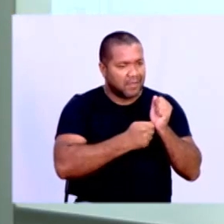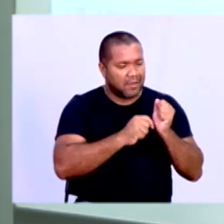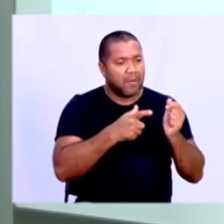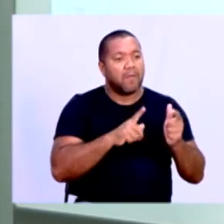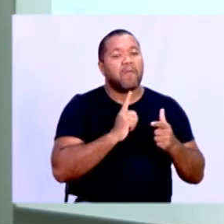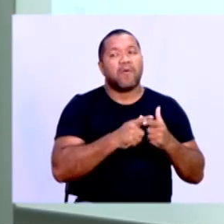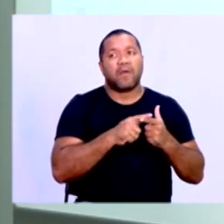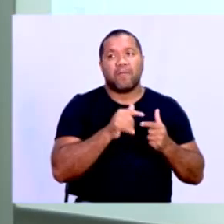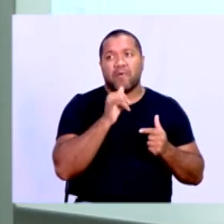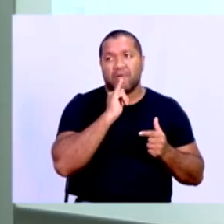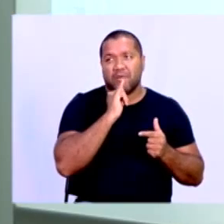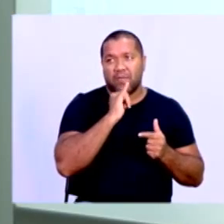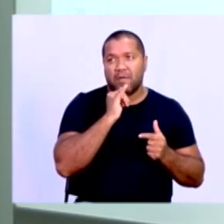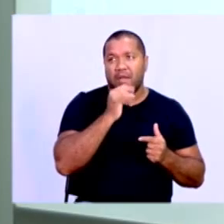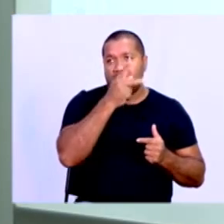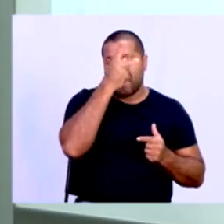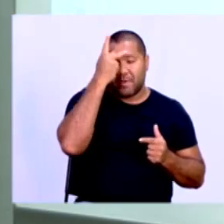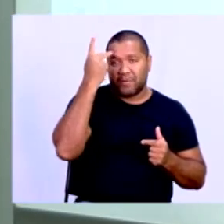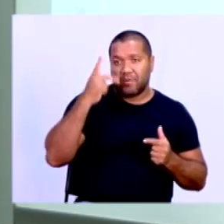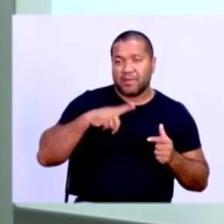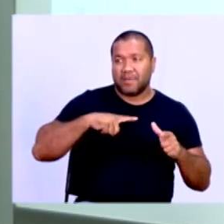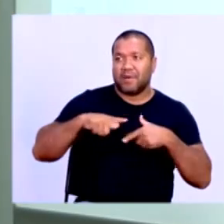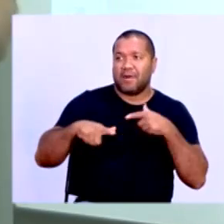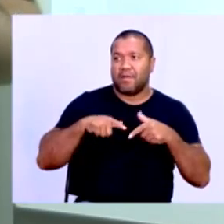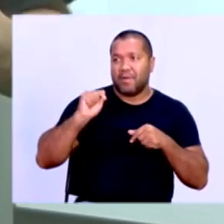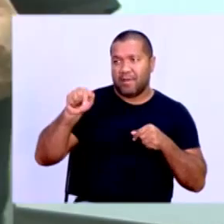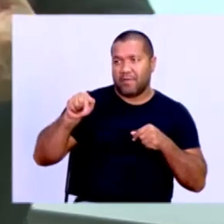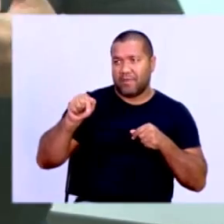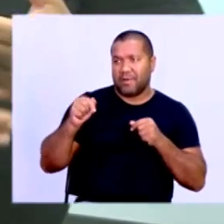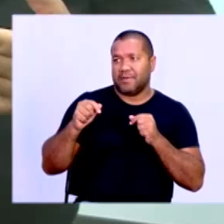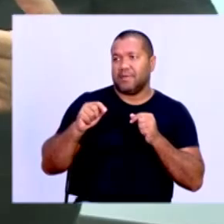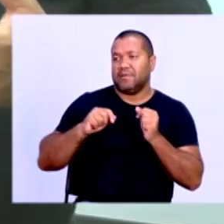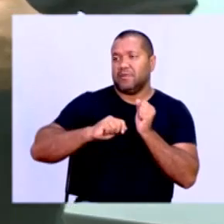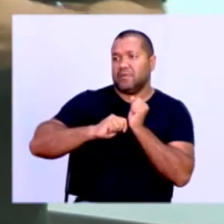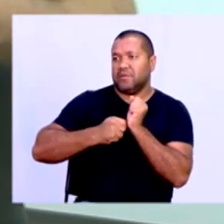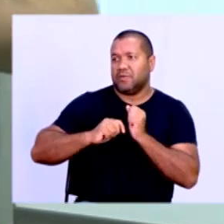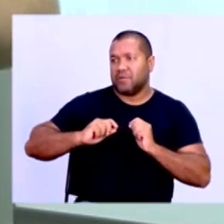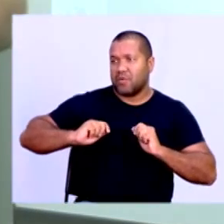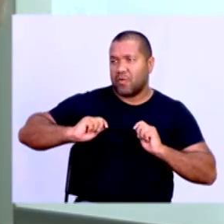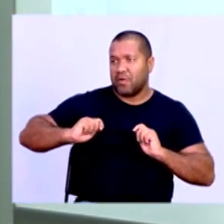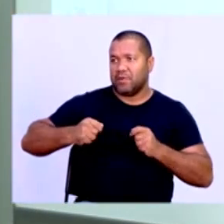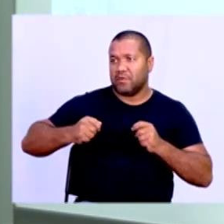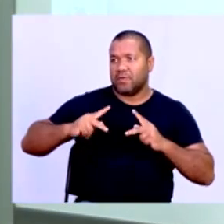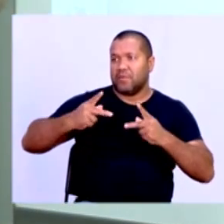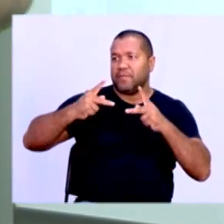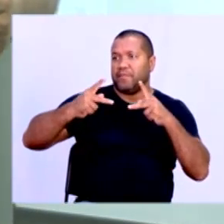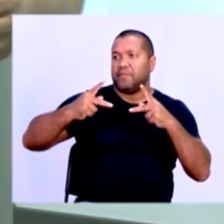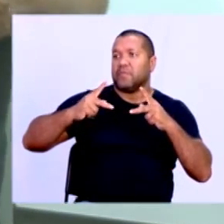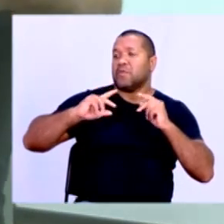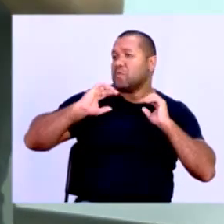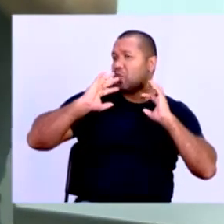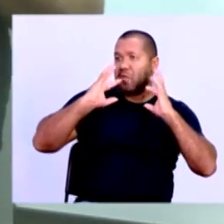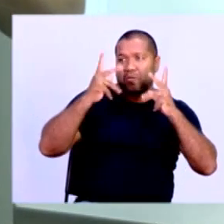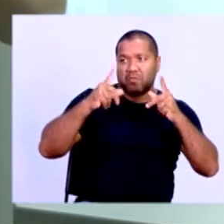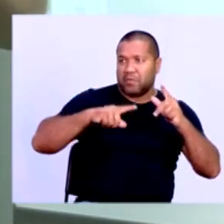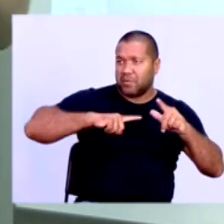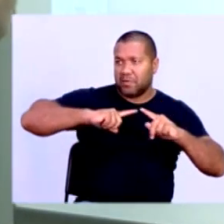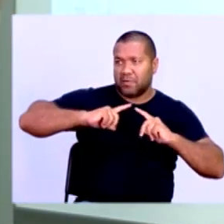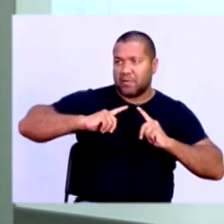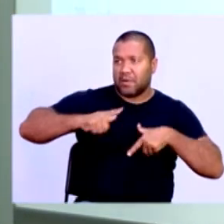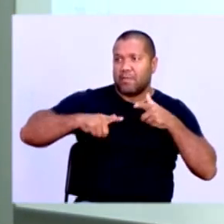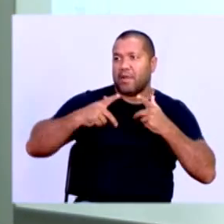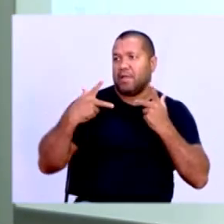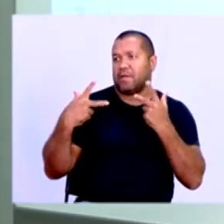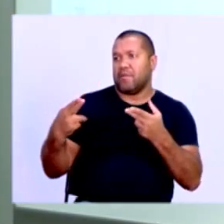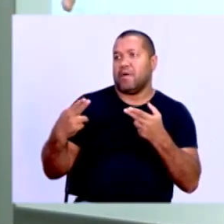que faz um framework desse, várias empresas usam. Imagina a consultoria que ele pode dar para uma empresa, né? Então, o framework, na